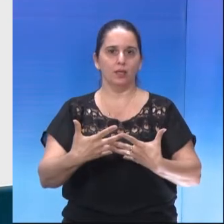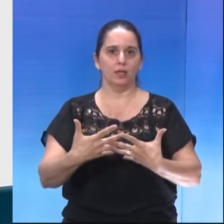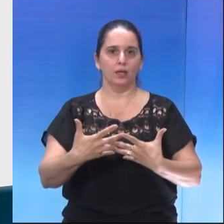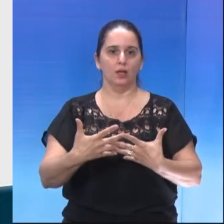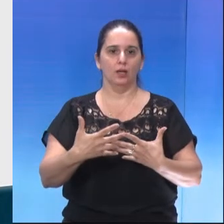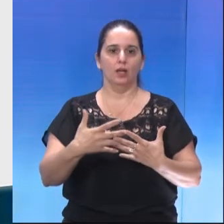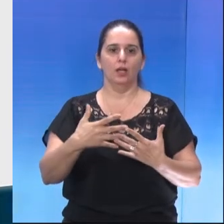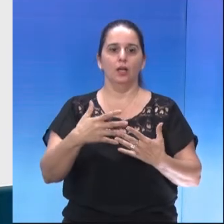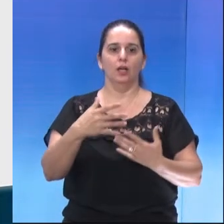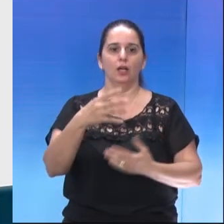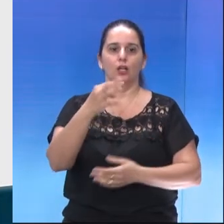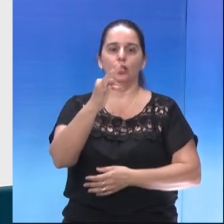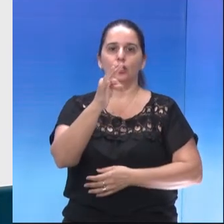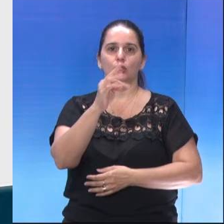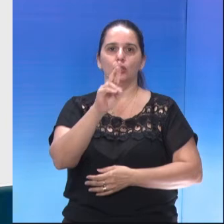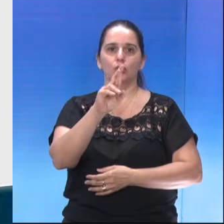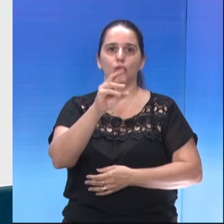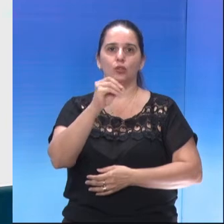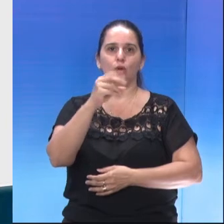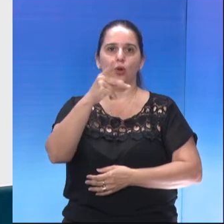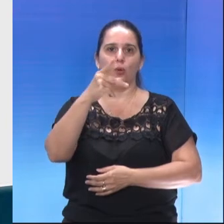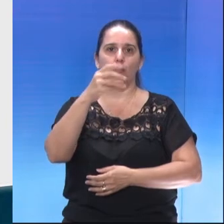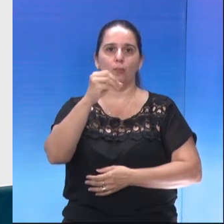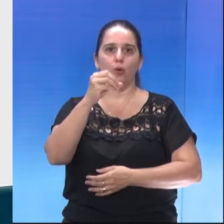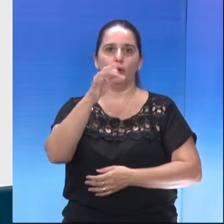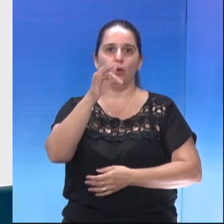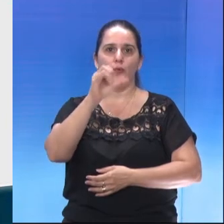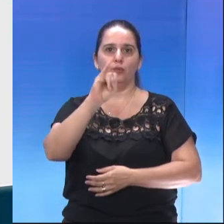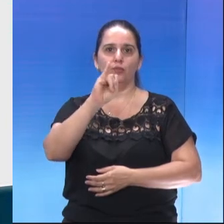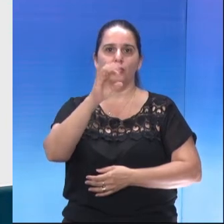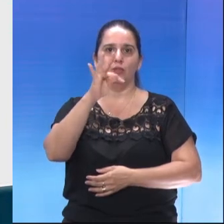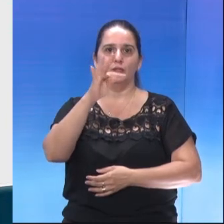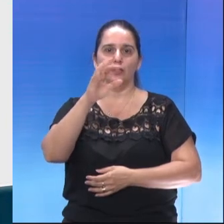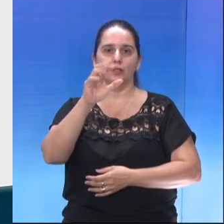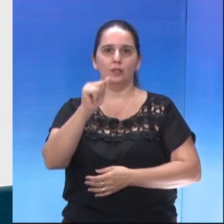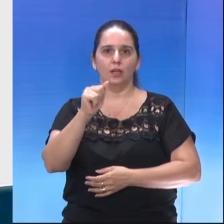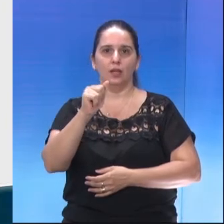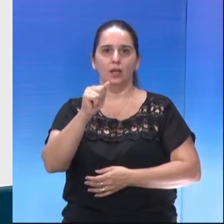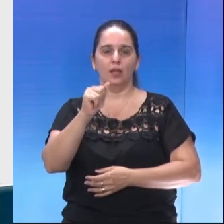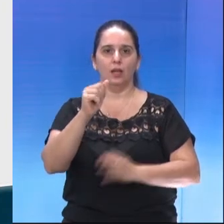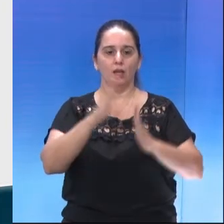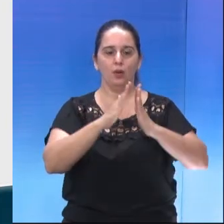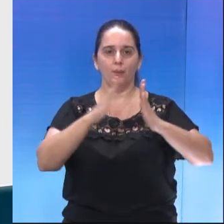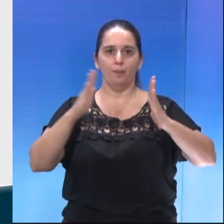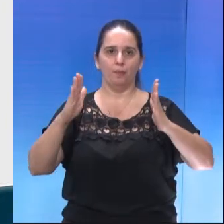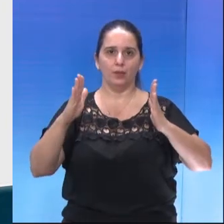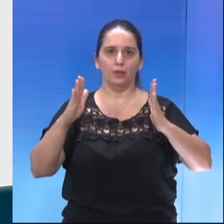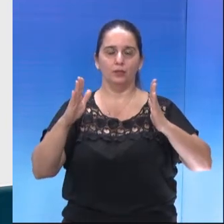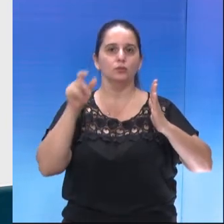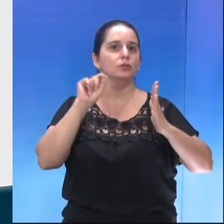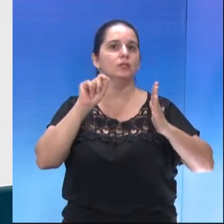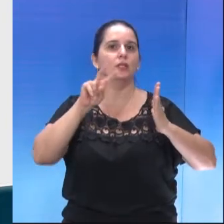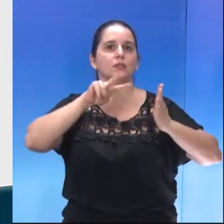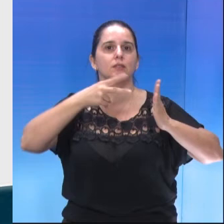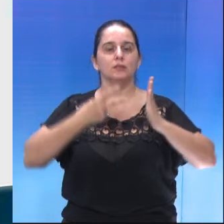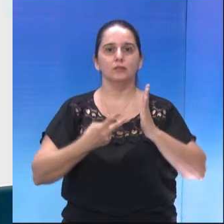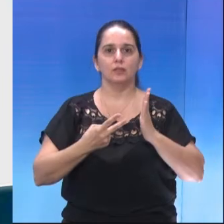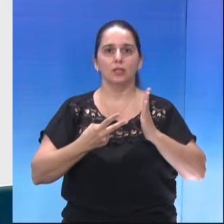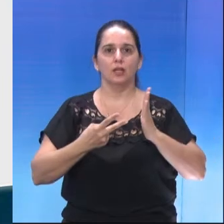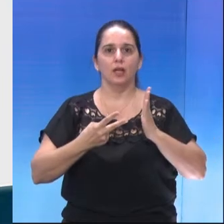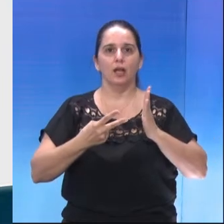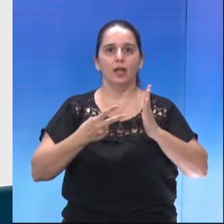vegetação tropófita. Então, é importante entender o que é essa vegetação tropófita. Essa vegetação tropófita é aquela